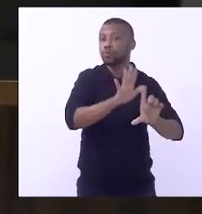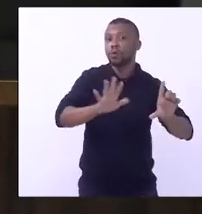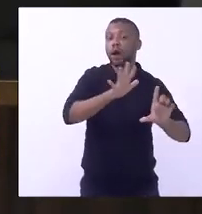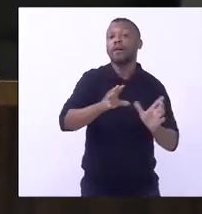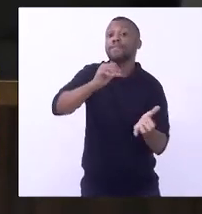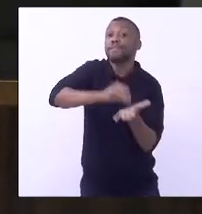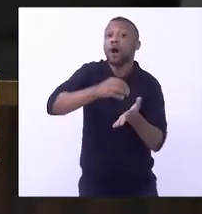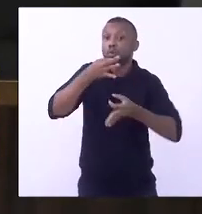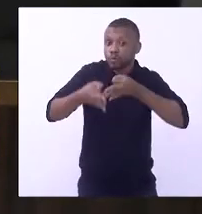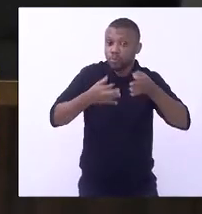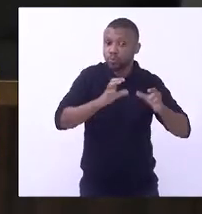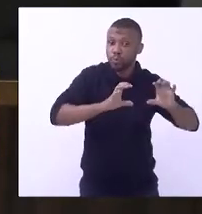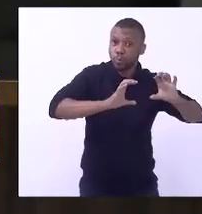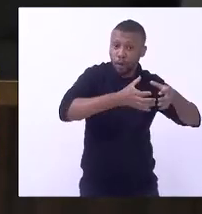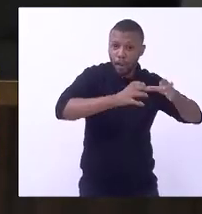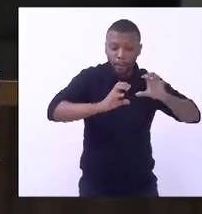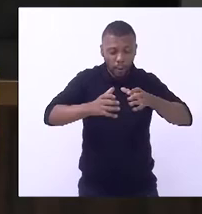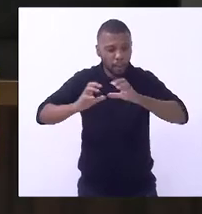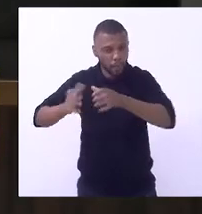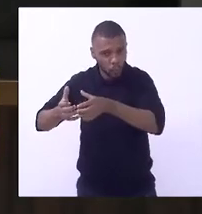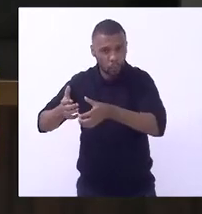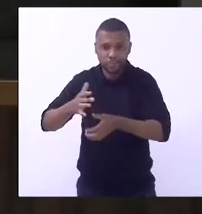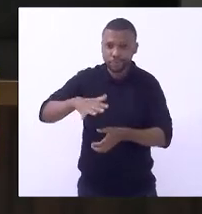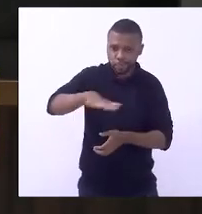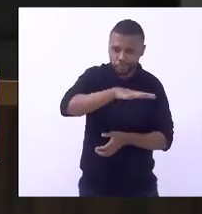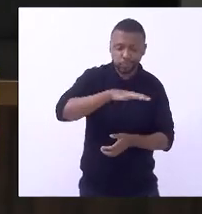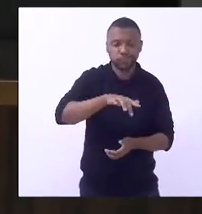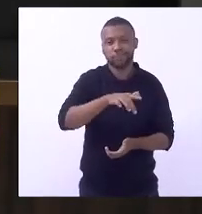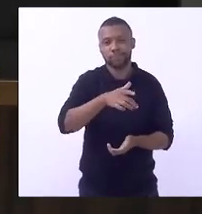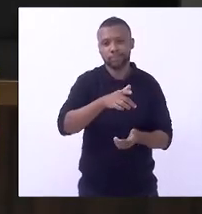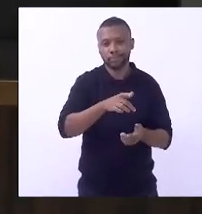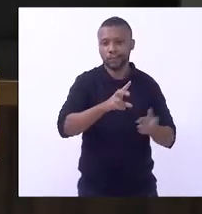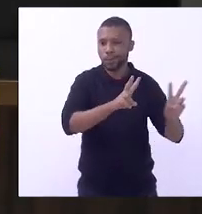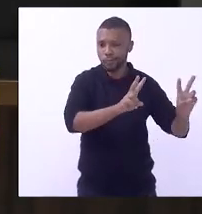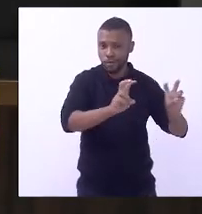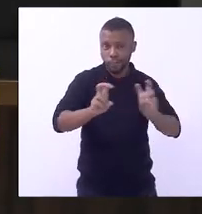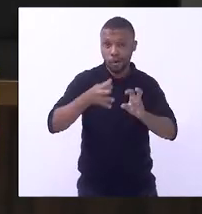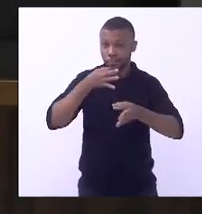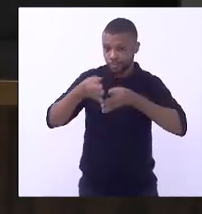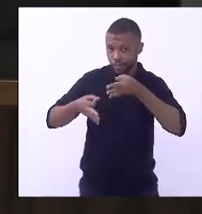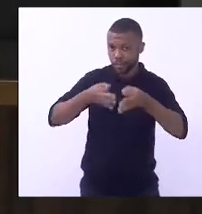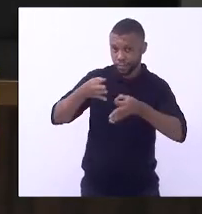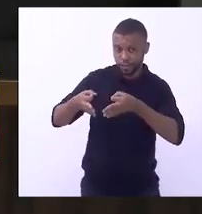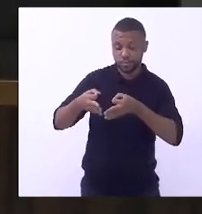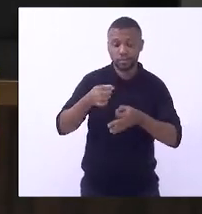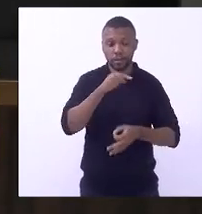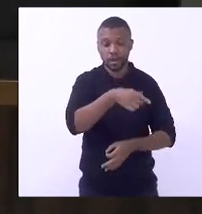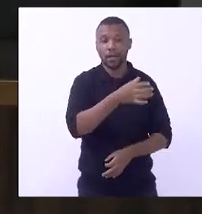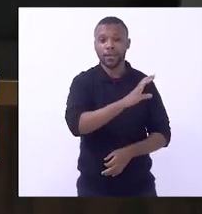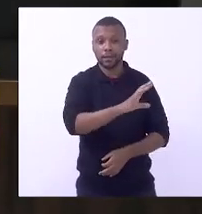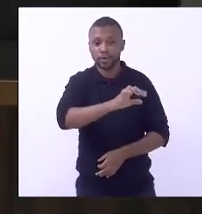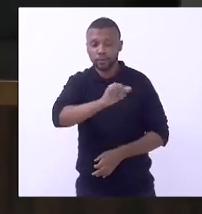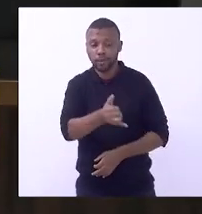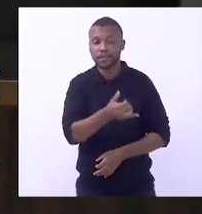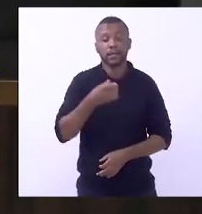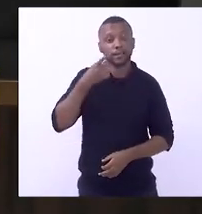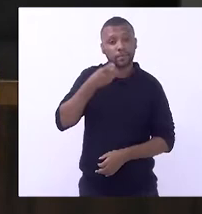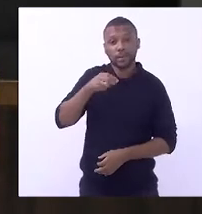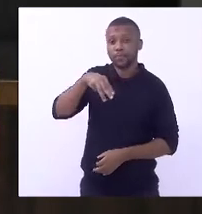Públicos, de Assunto da Criança e do Adolescente, do Idoso, da Ciência e Tecnologia e de Orçamento. Permite parecer pela Comissão de Constituição e Justiça, deputado Márcio